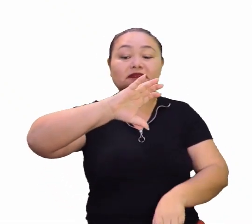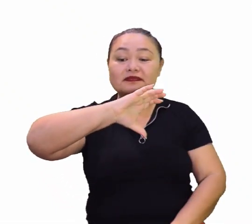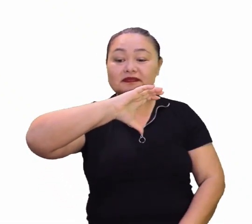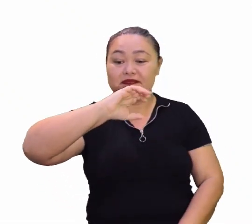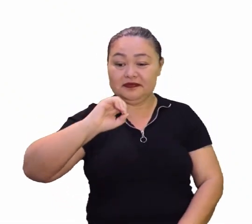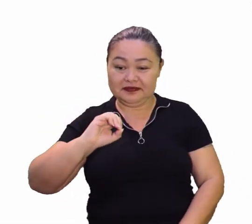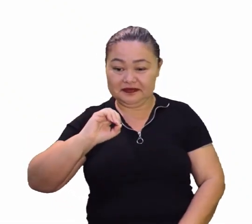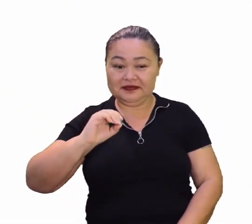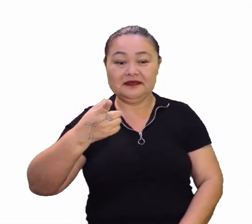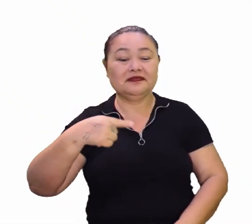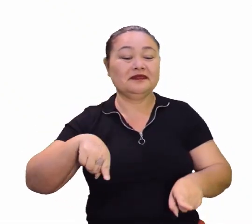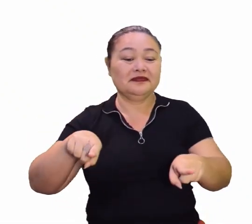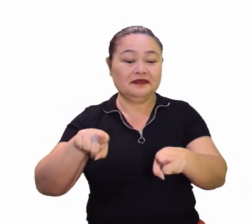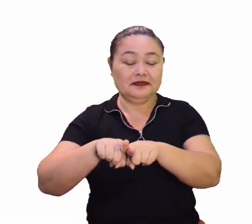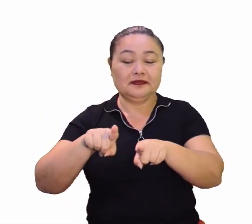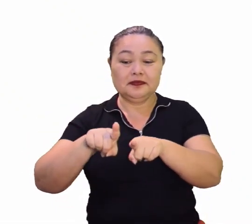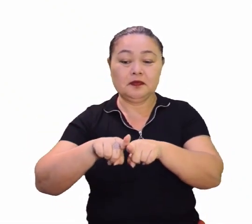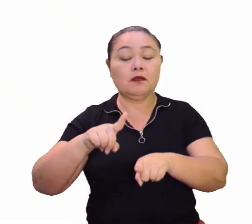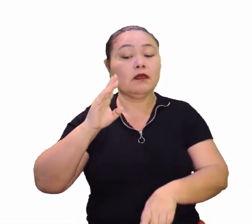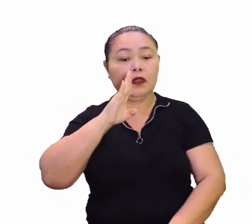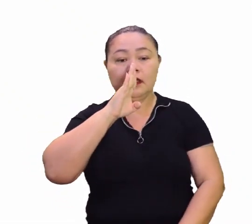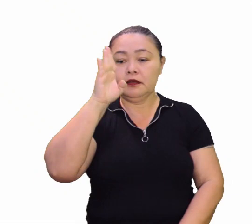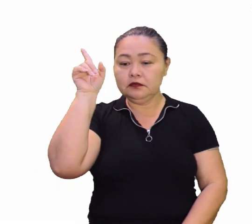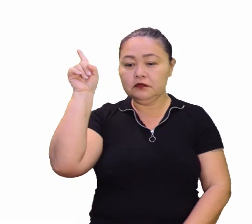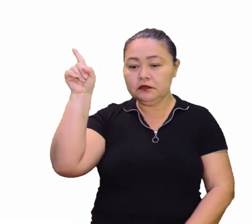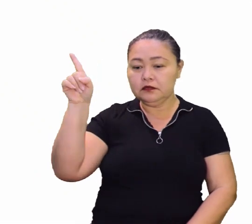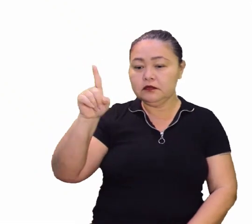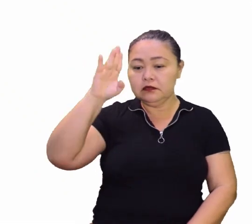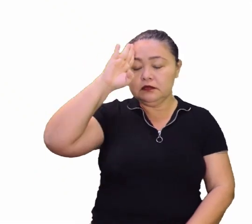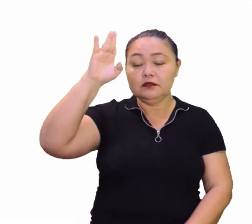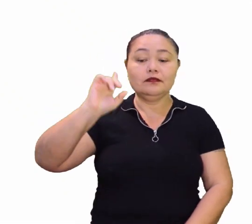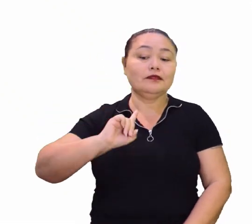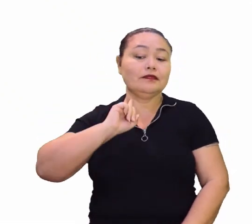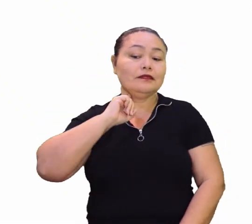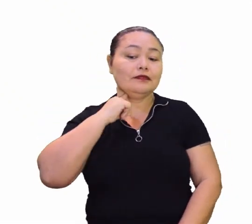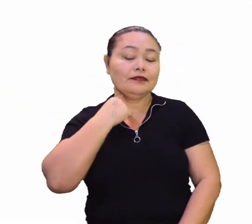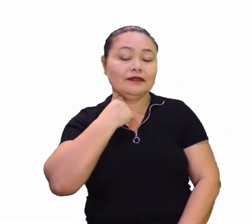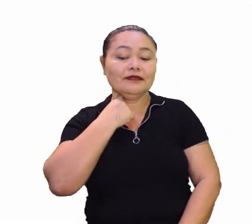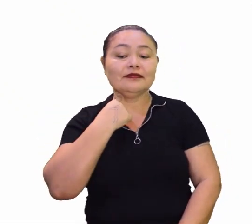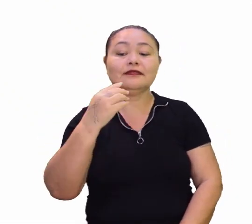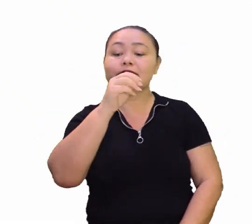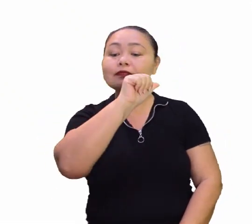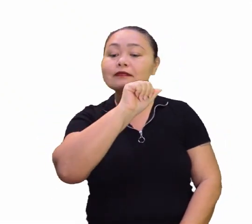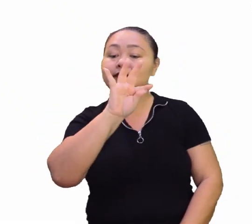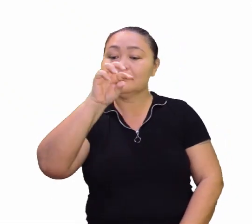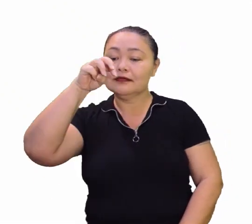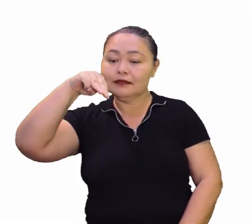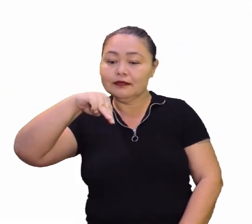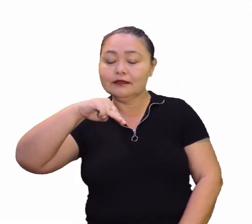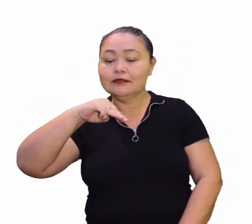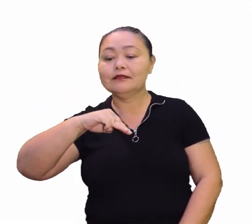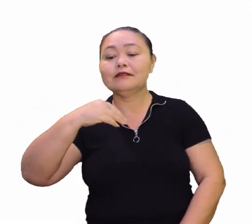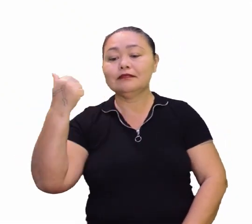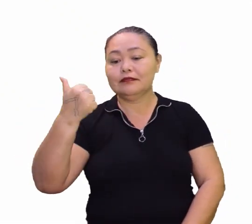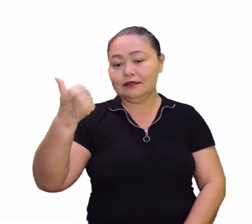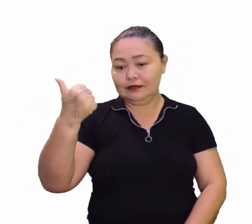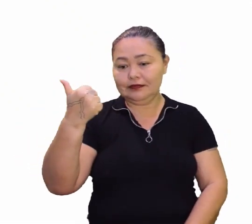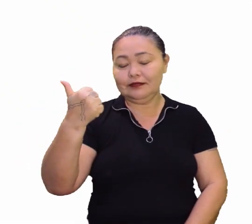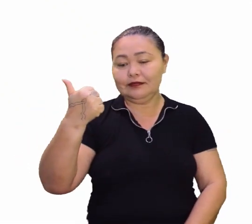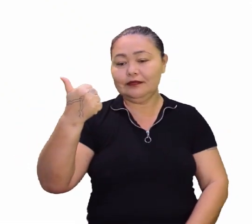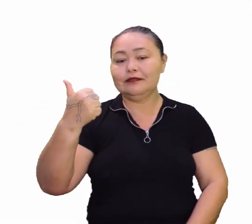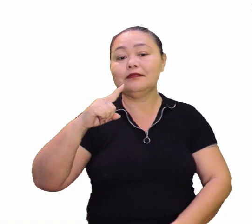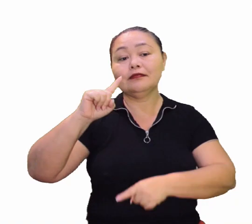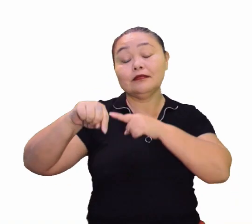carbono também, que são os principais poluentes atmosféricos primários.